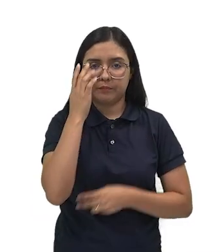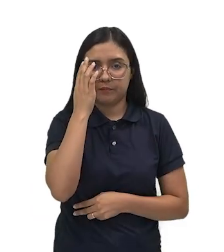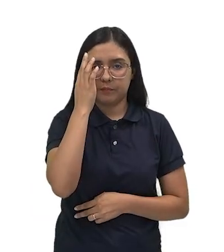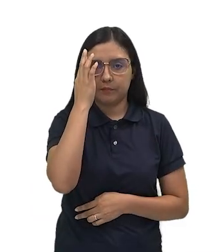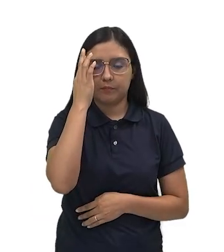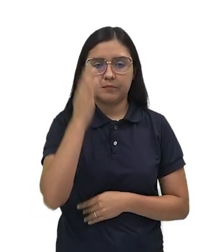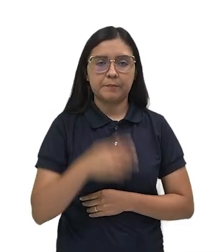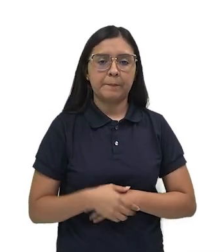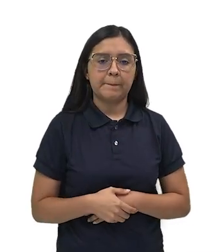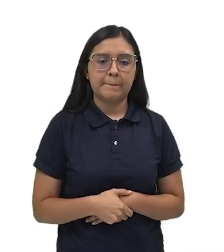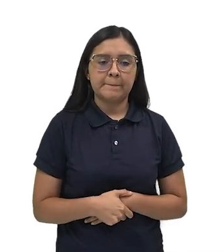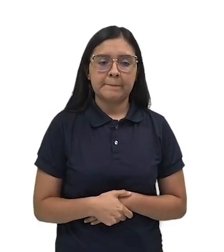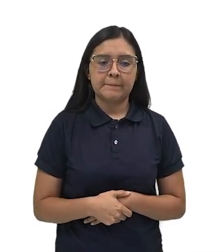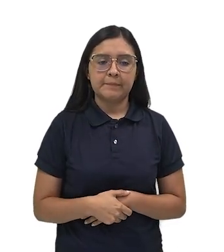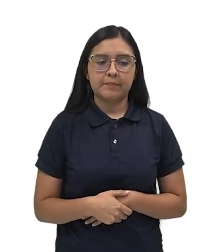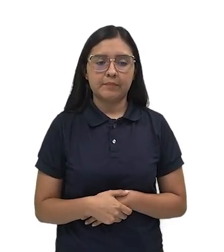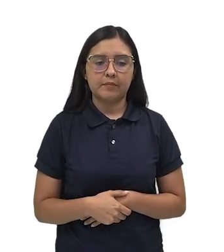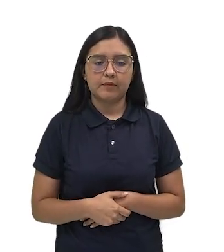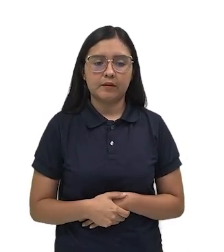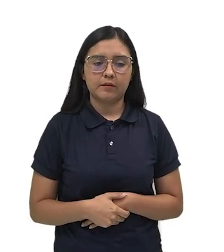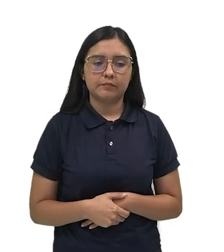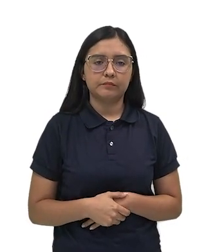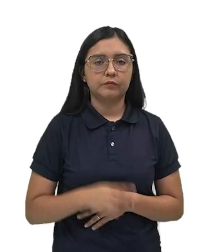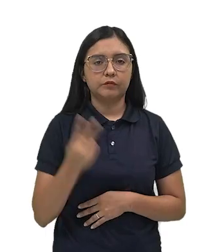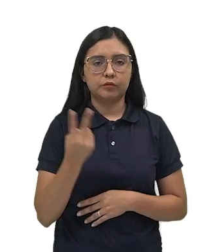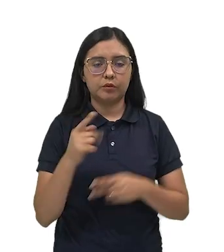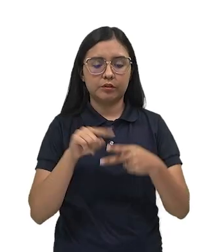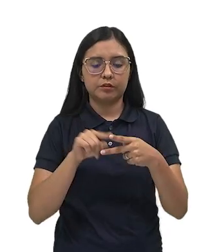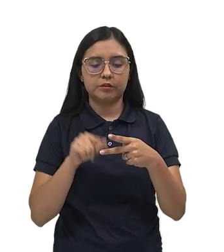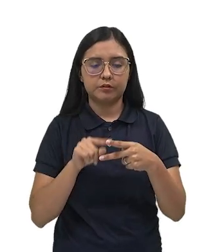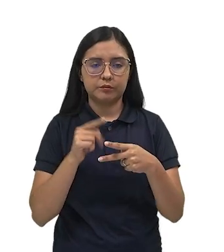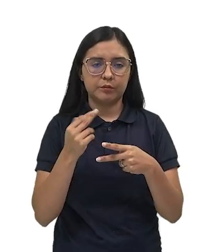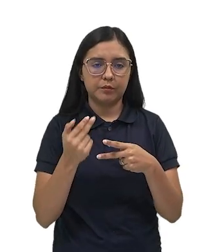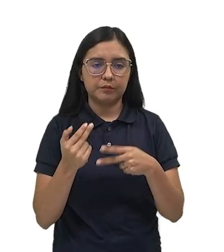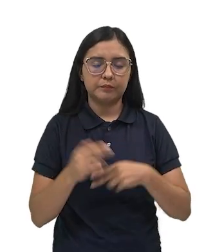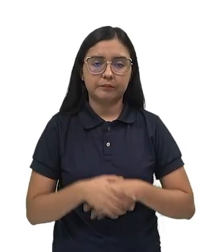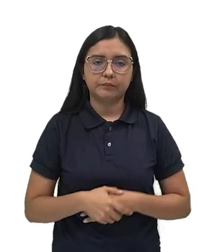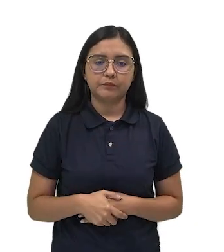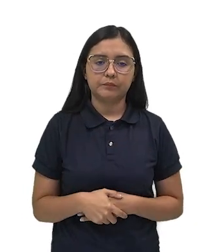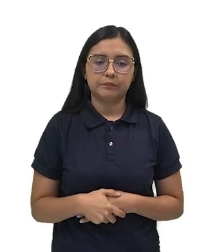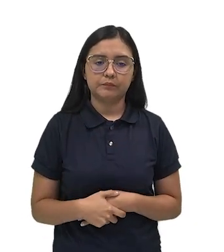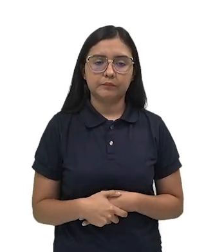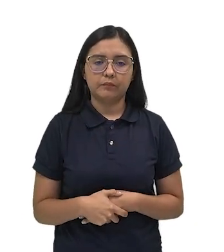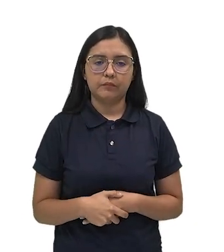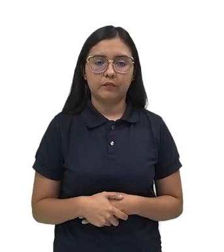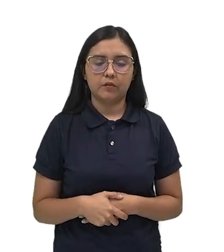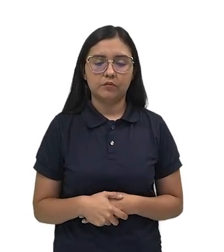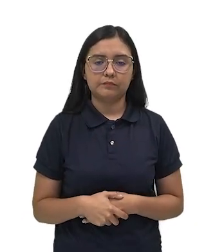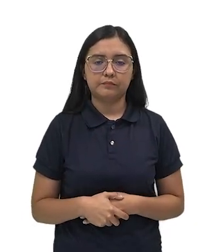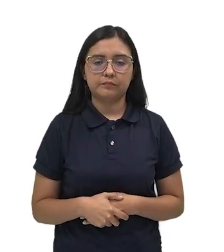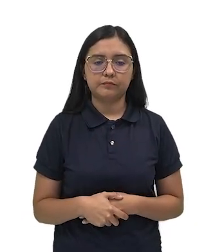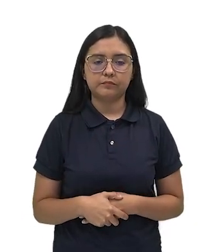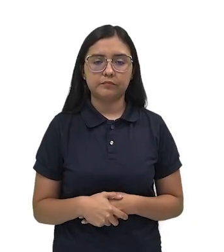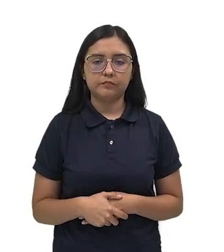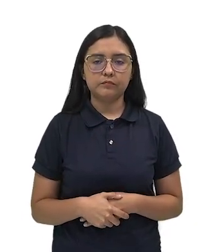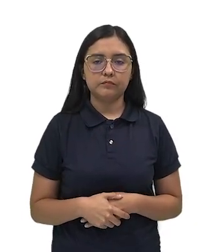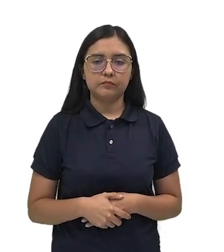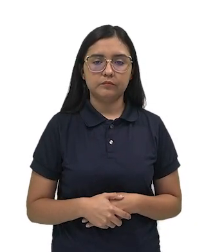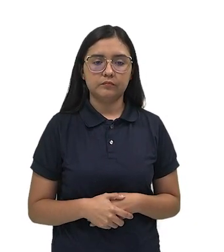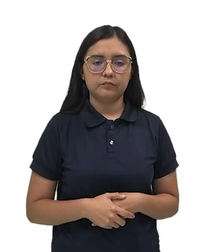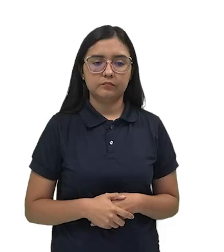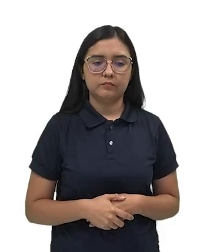seja, ela vai cortar o ângulo em dois ângulos iguais, dois ângulos semelhantes. Ok?